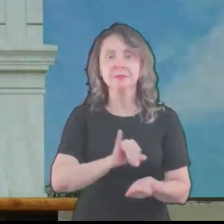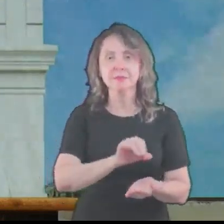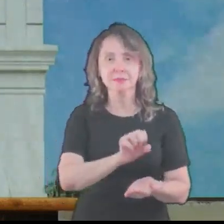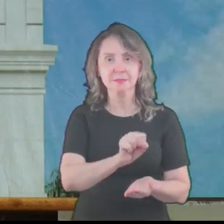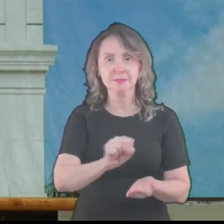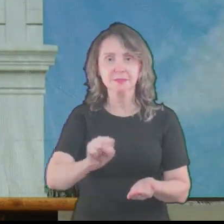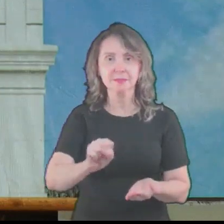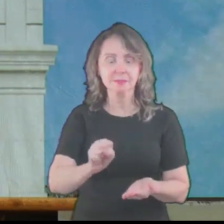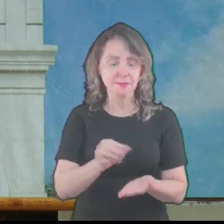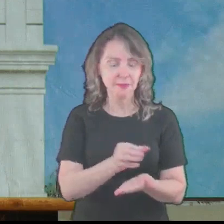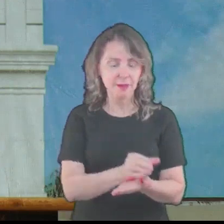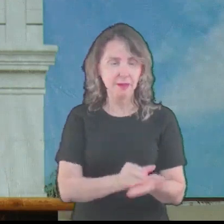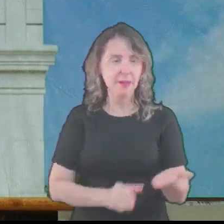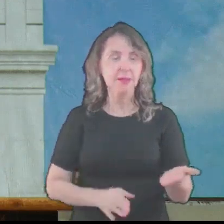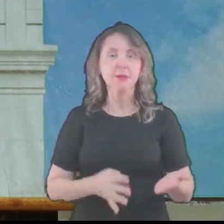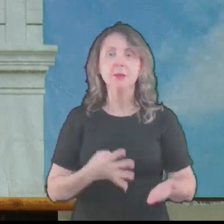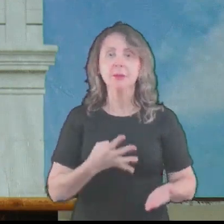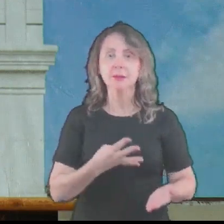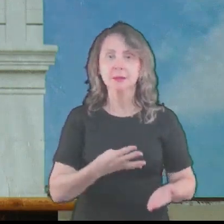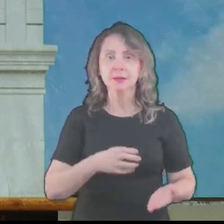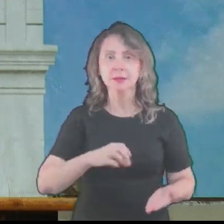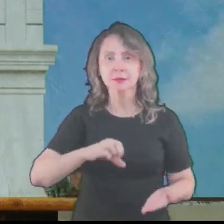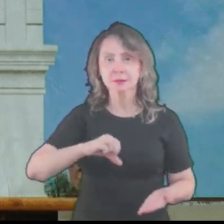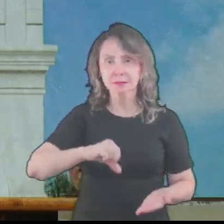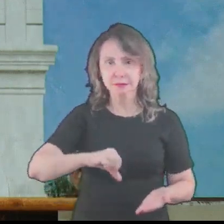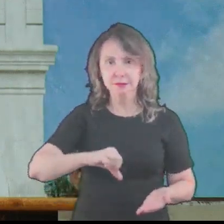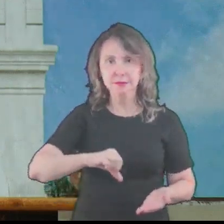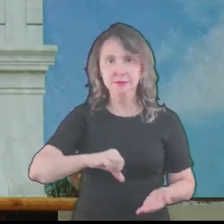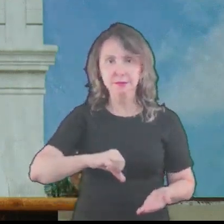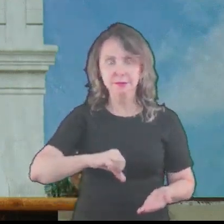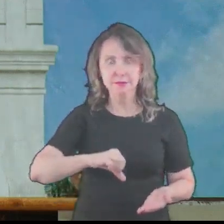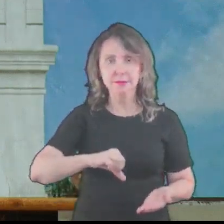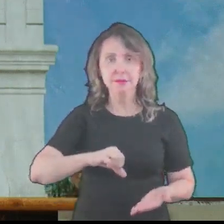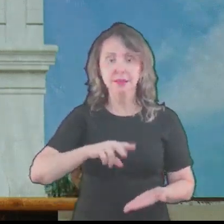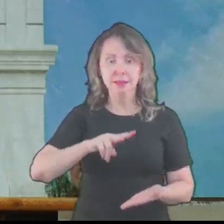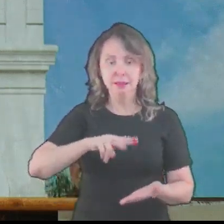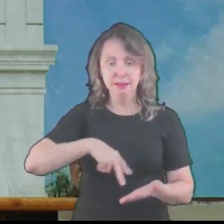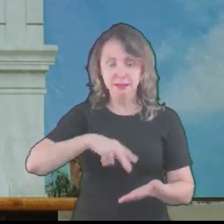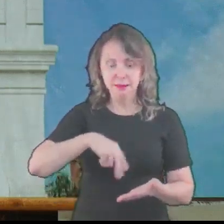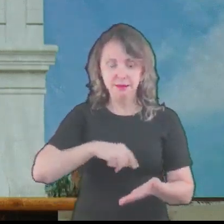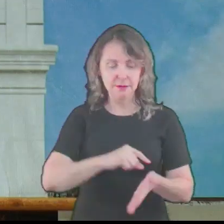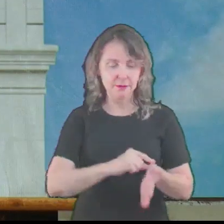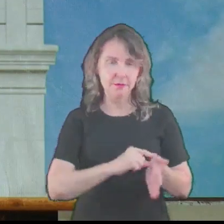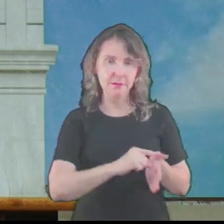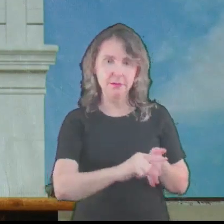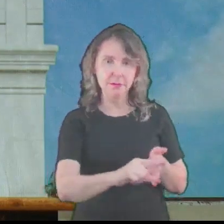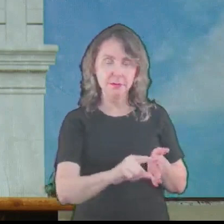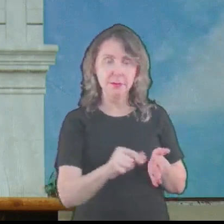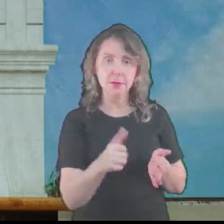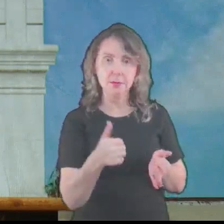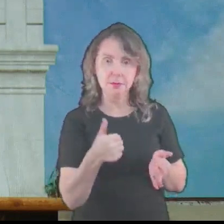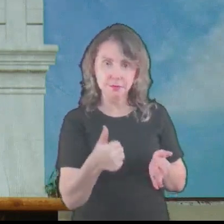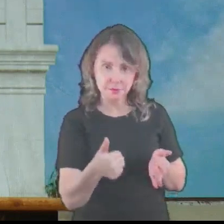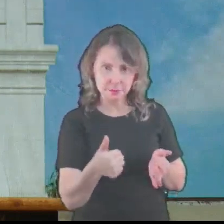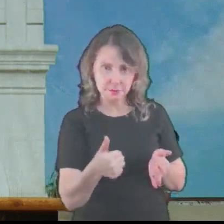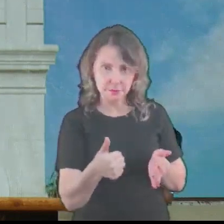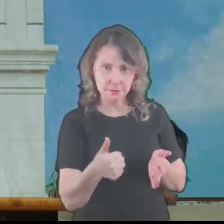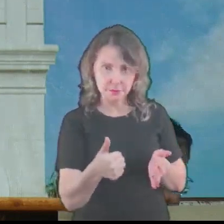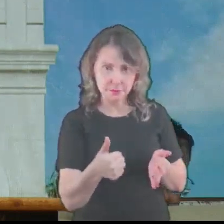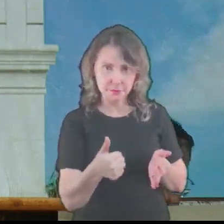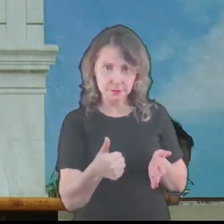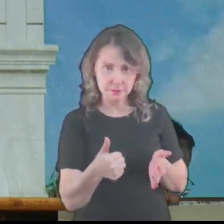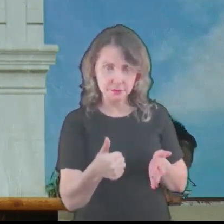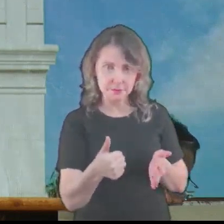capítulo 49. Vamos ler primeiro o primeiro versículo, depois os